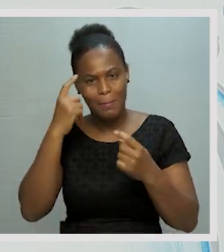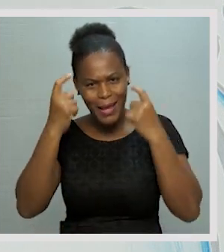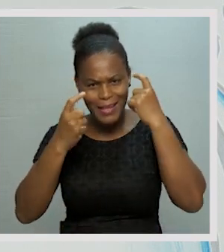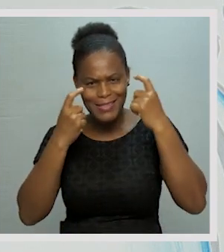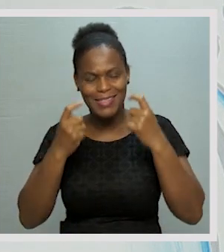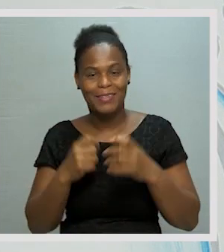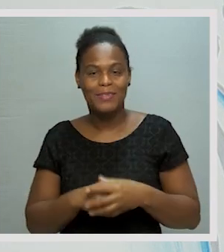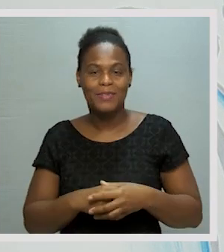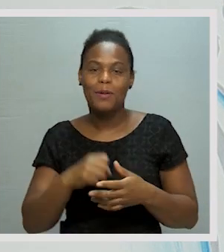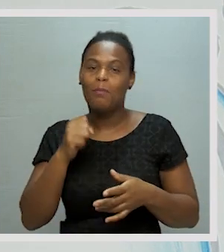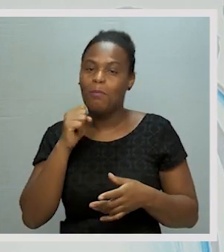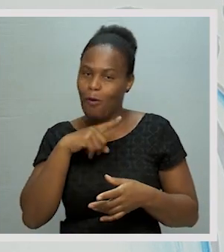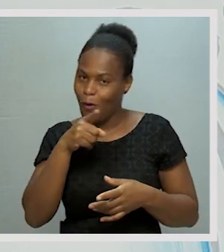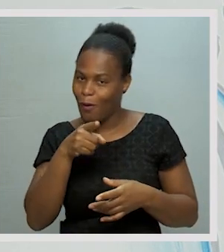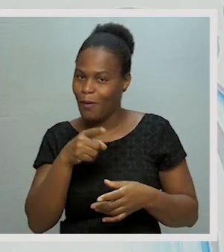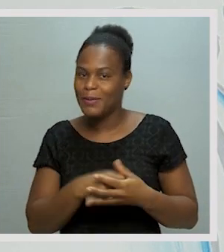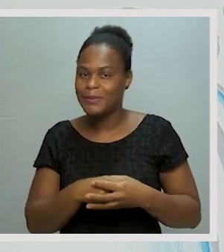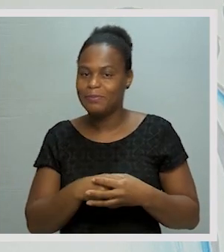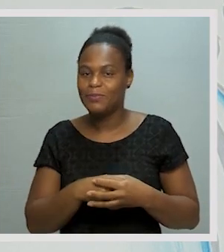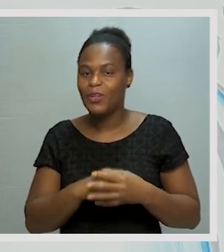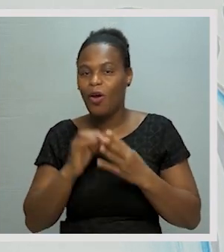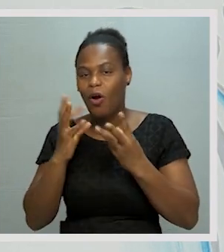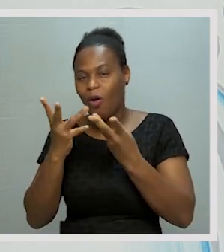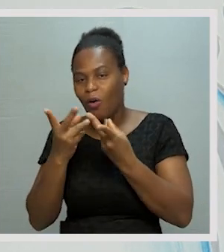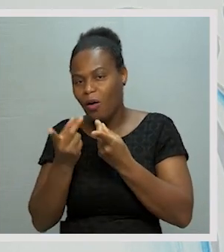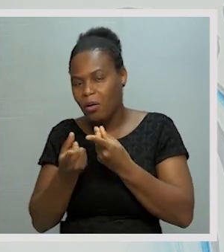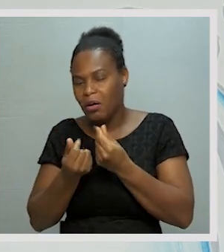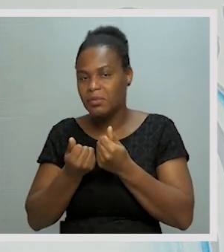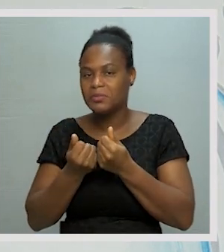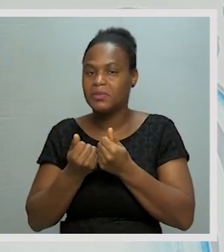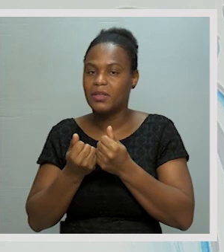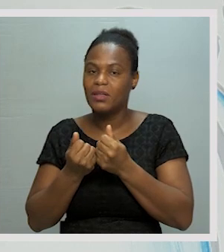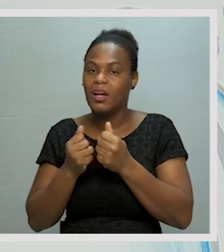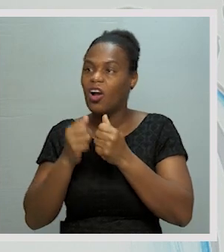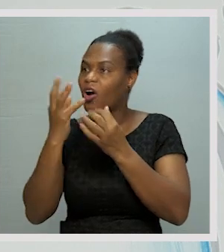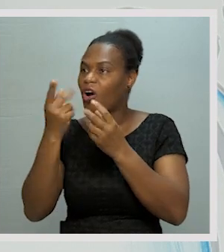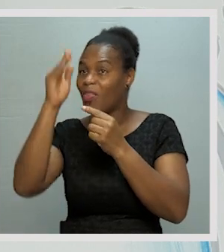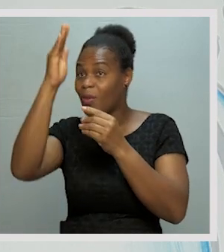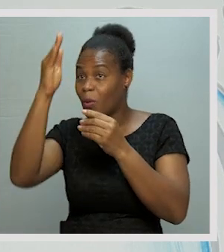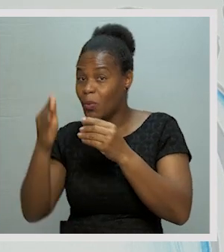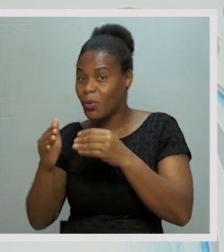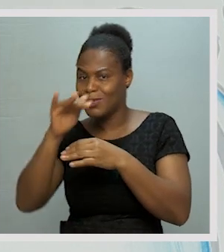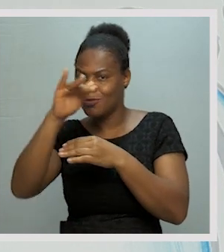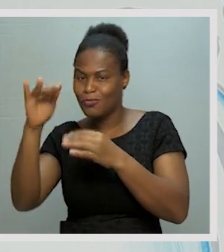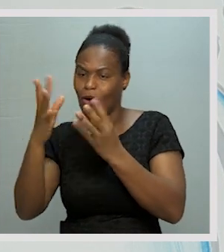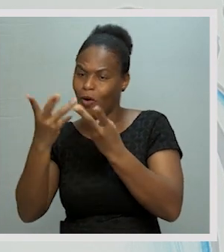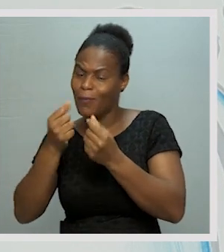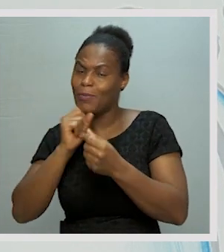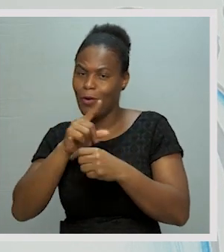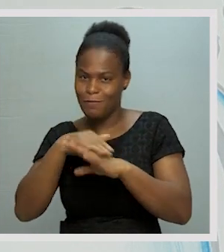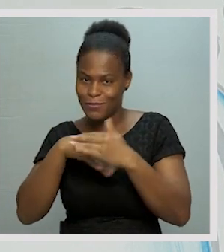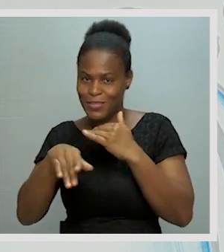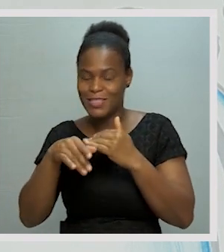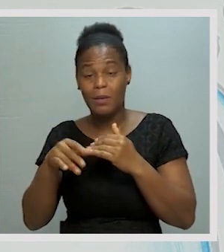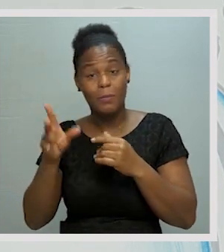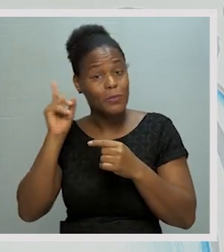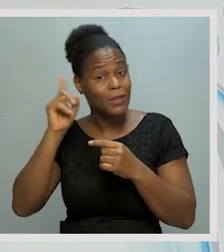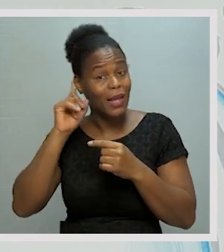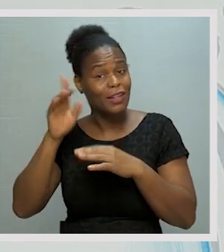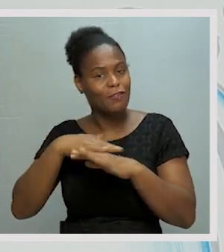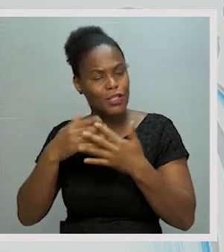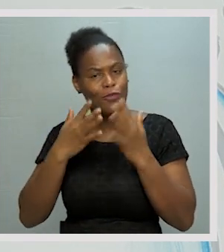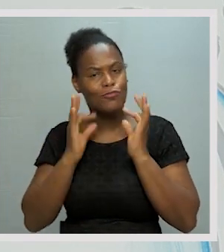50. 50 mais 50 dá 100. Conseguiram? Então, vocês vão fazer exatamente a